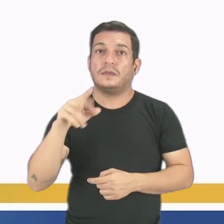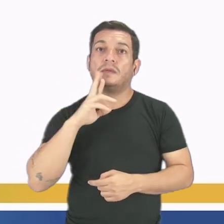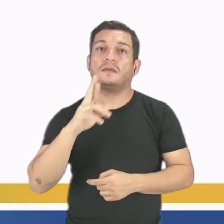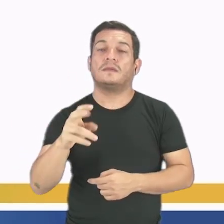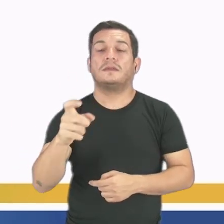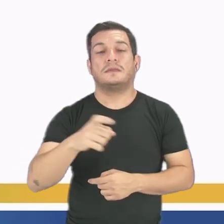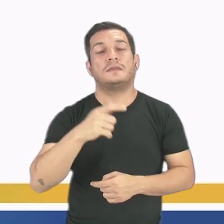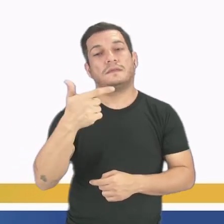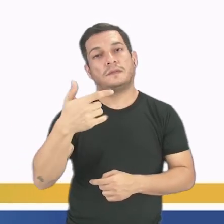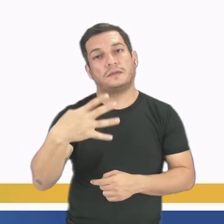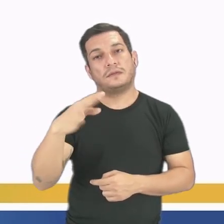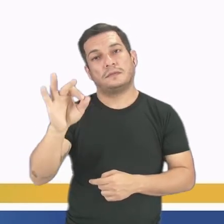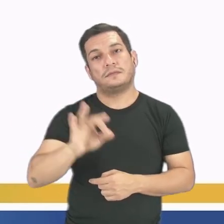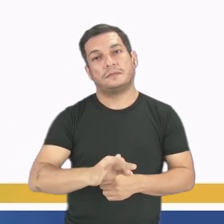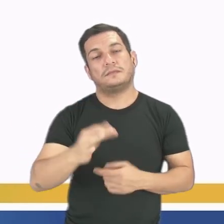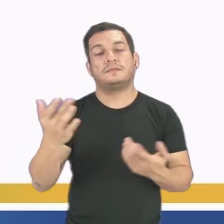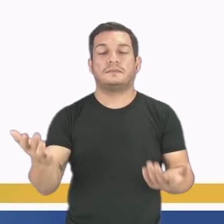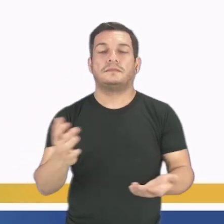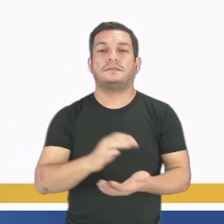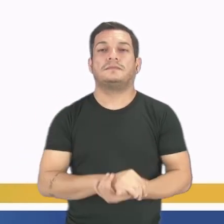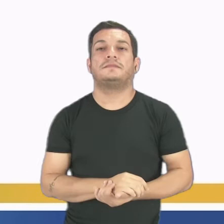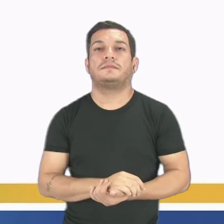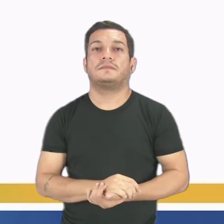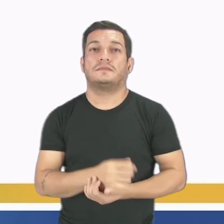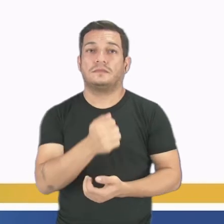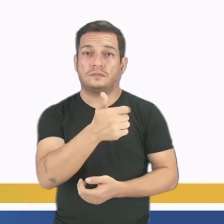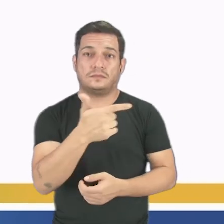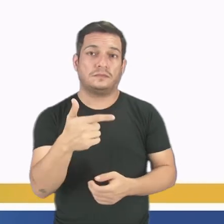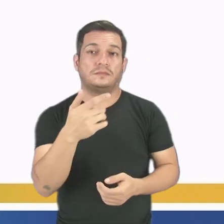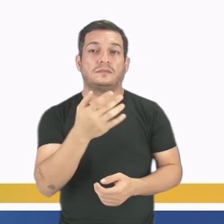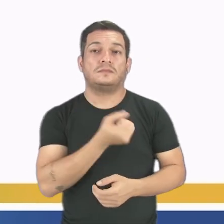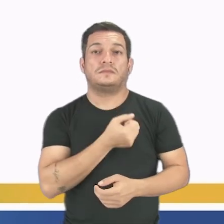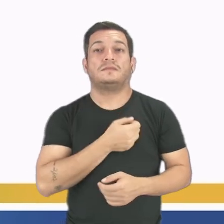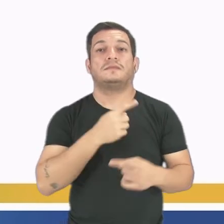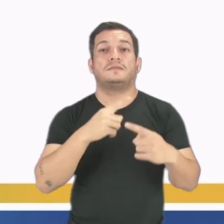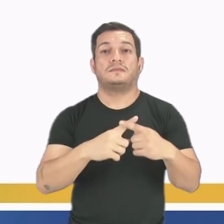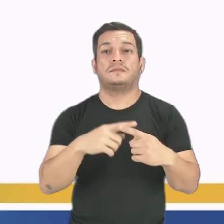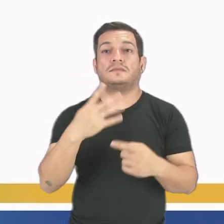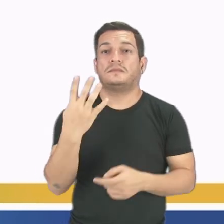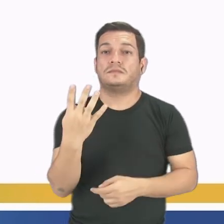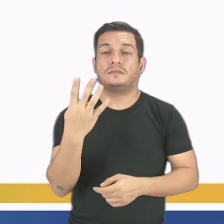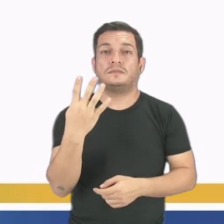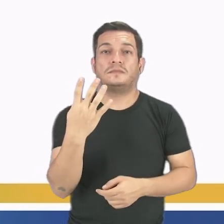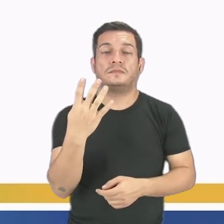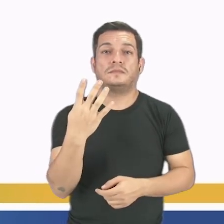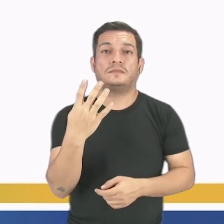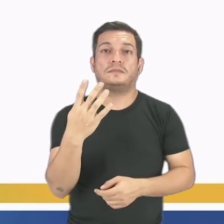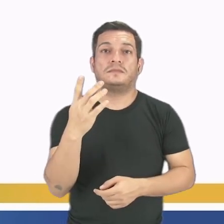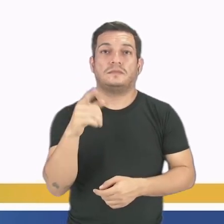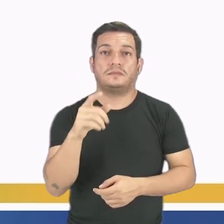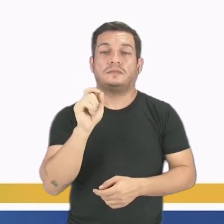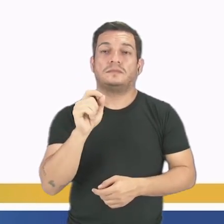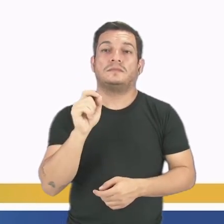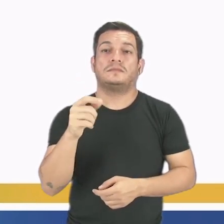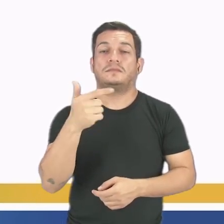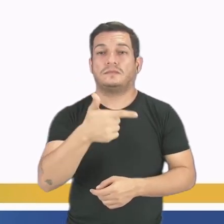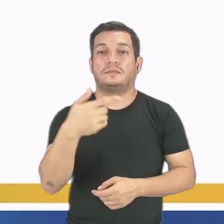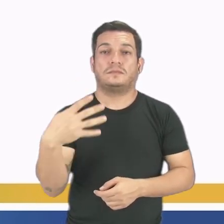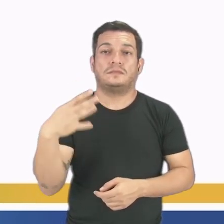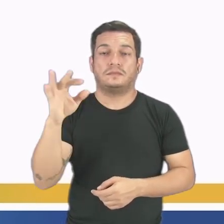vai dar 24. Ou seja, os 12 elementos que são múltiplos aí de 4 equivalem